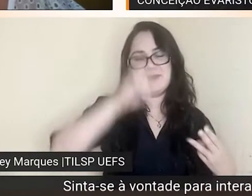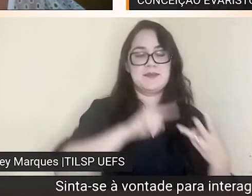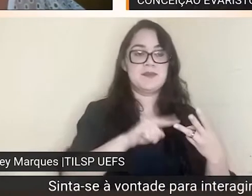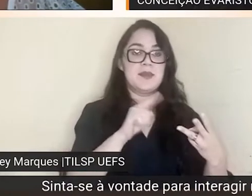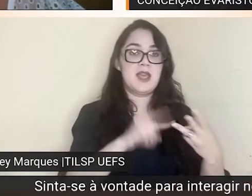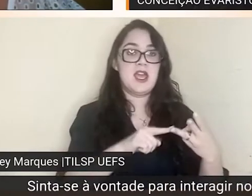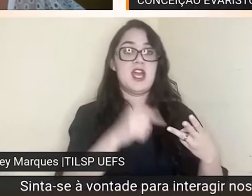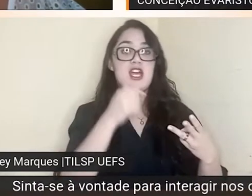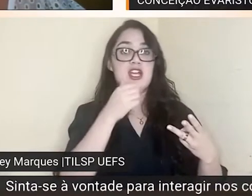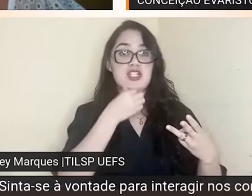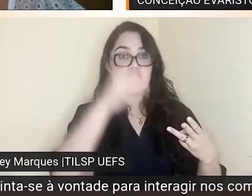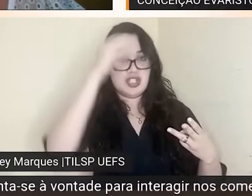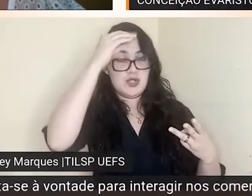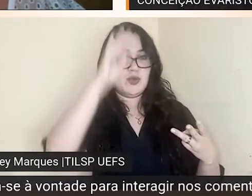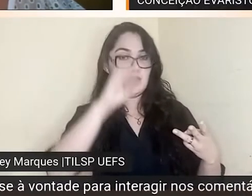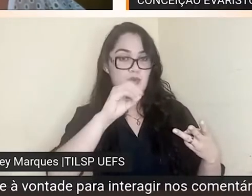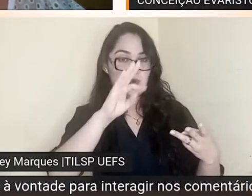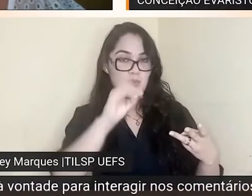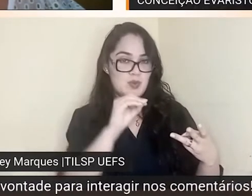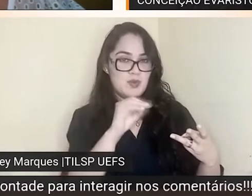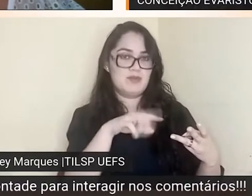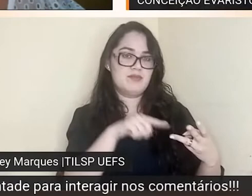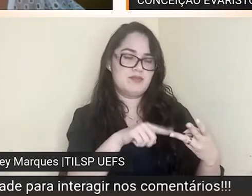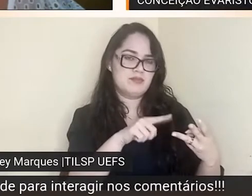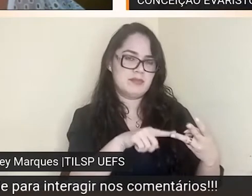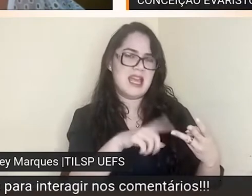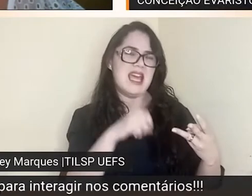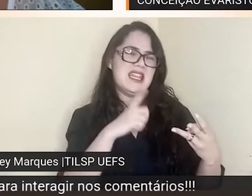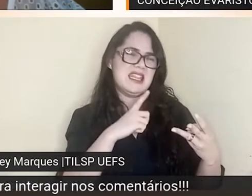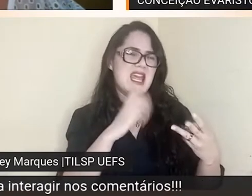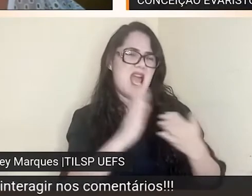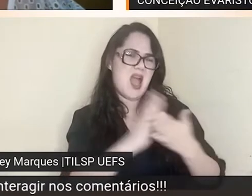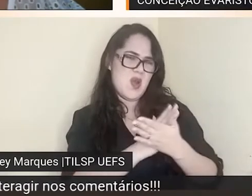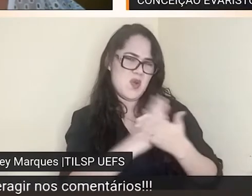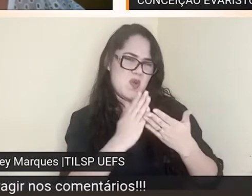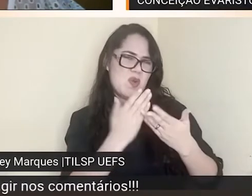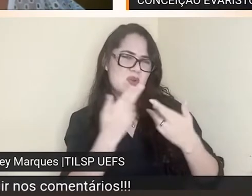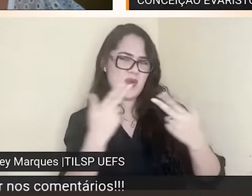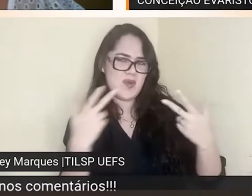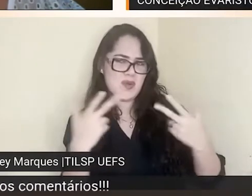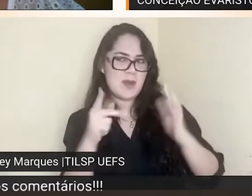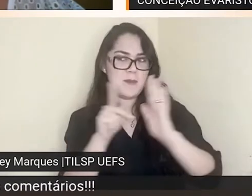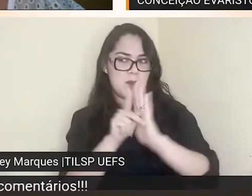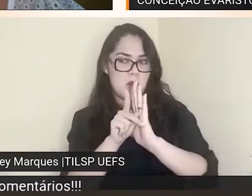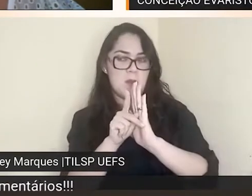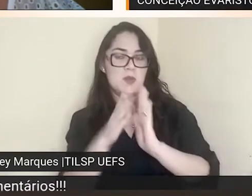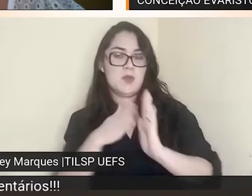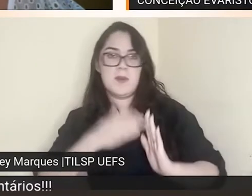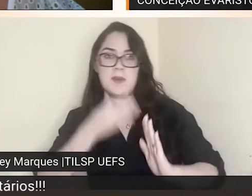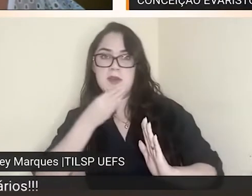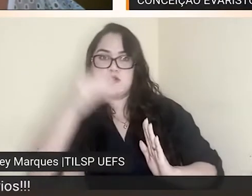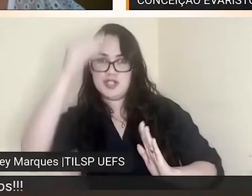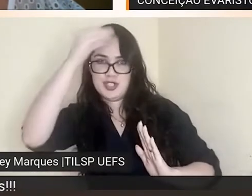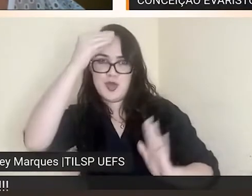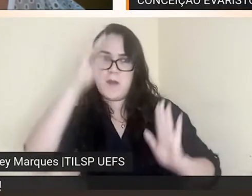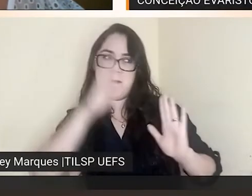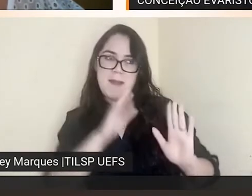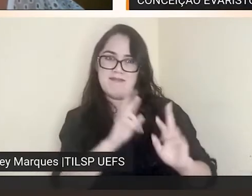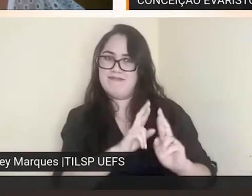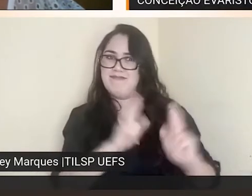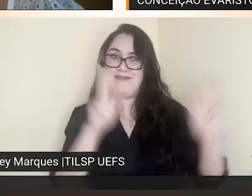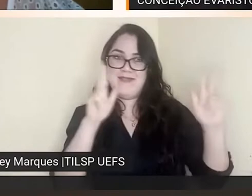Titotó, tem ali pedaço das histórias deles, mas não é ele. Mãe Joana também não